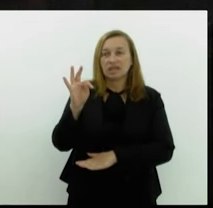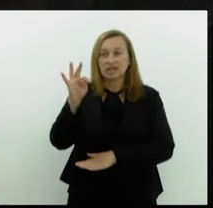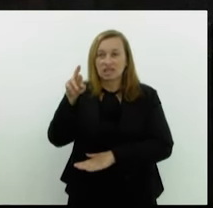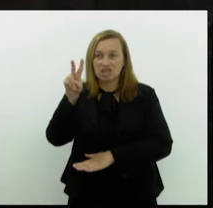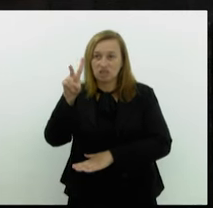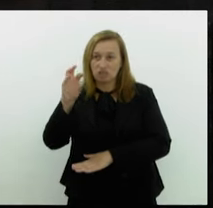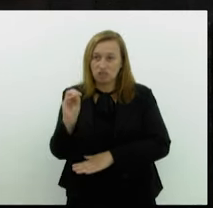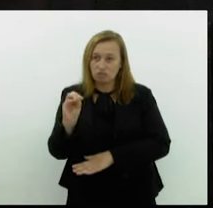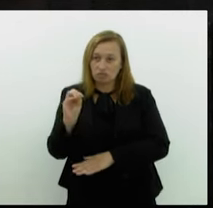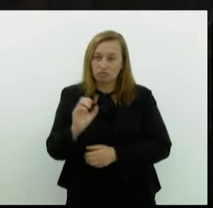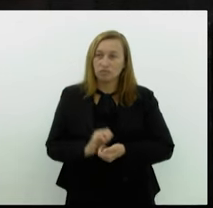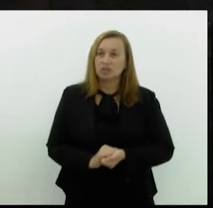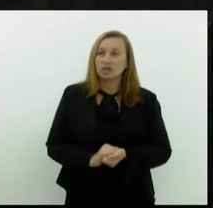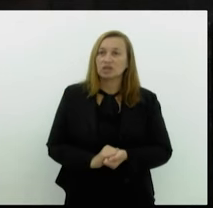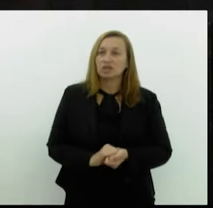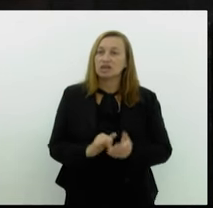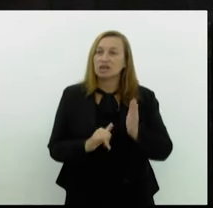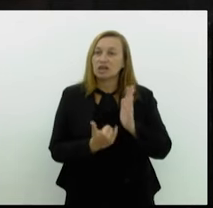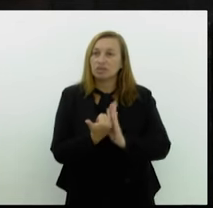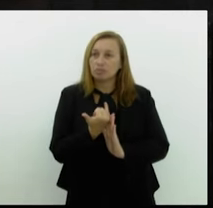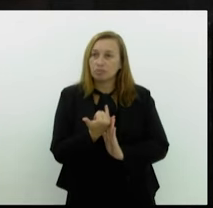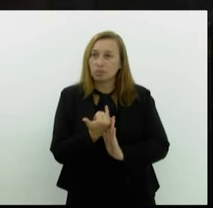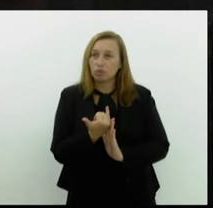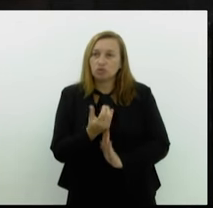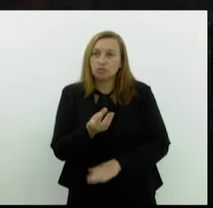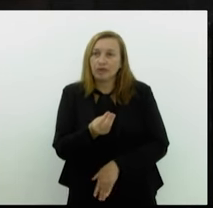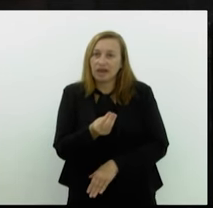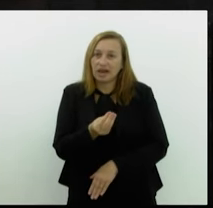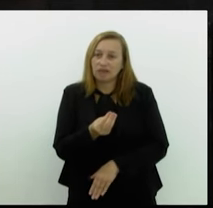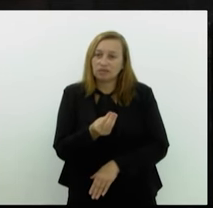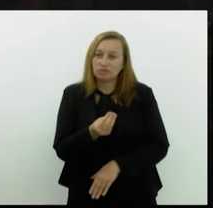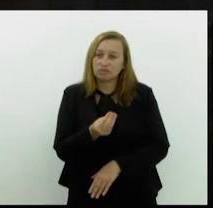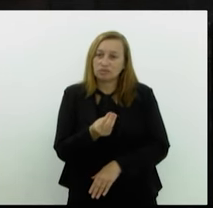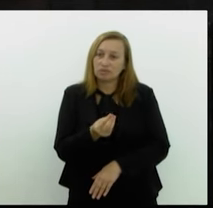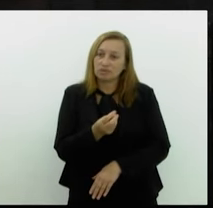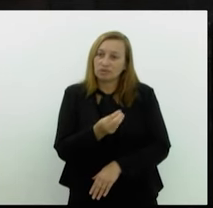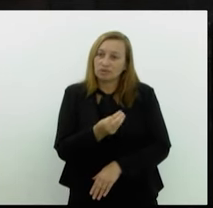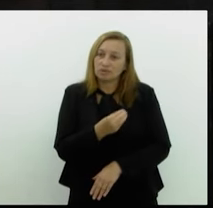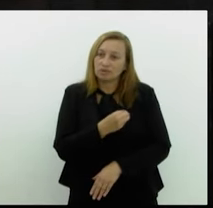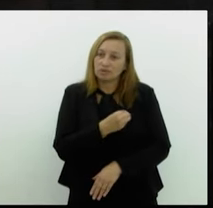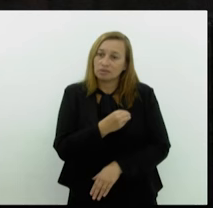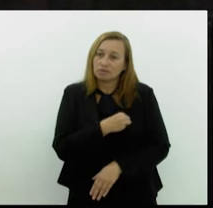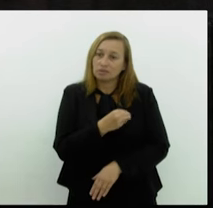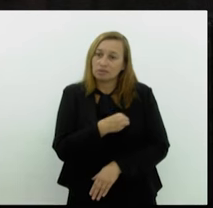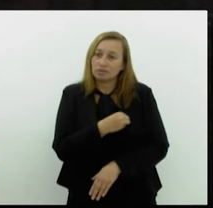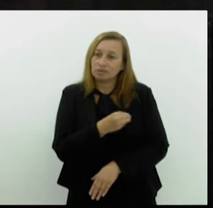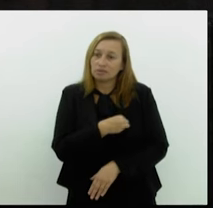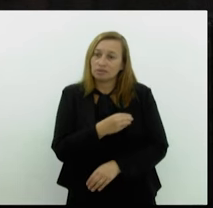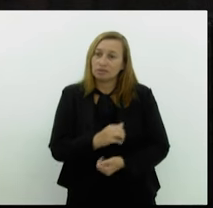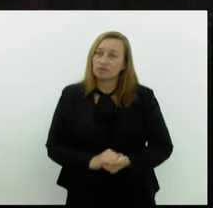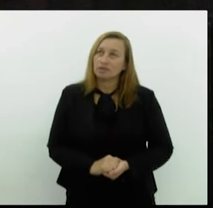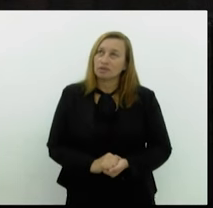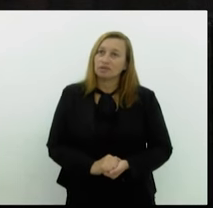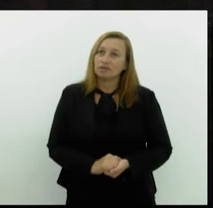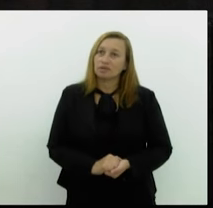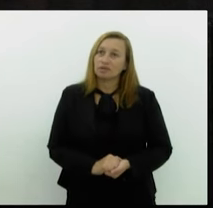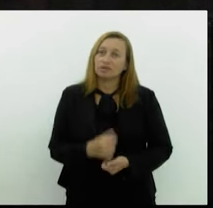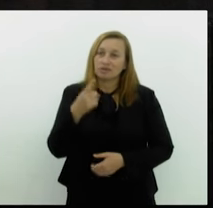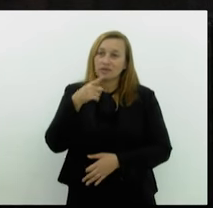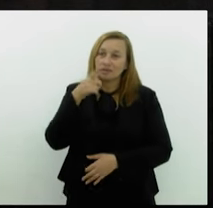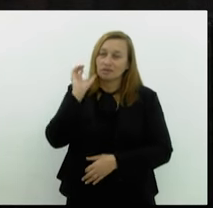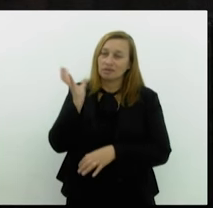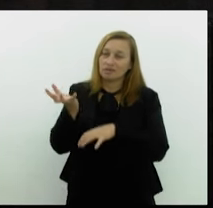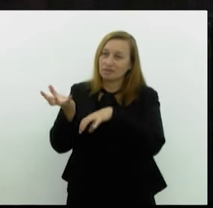intitulado Imposto do Pecado. E na lei complementar que chegou ontem ao Congresso